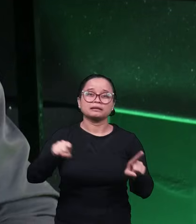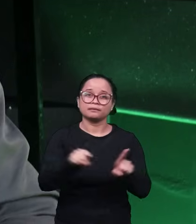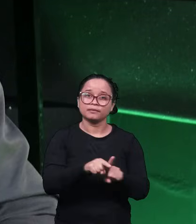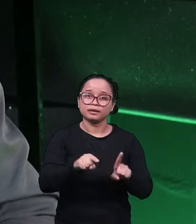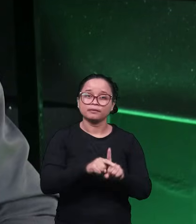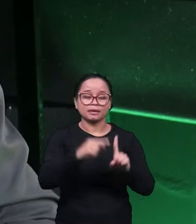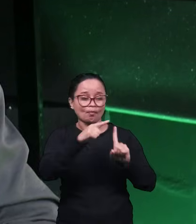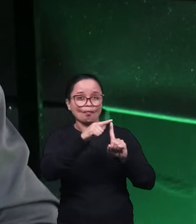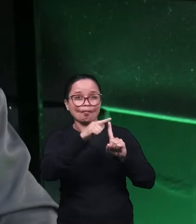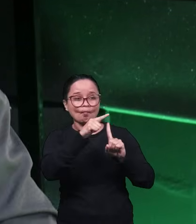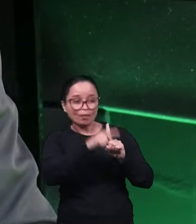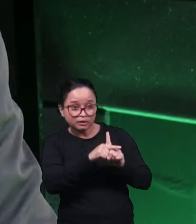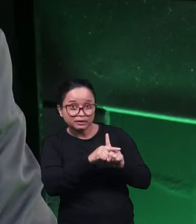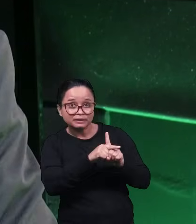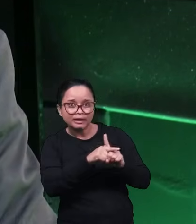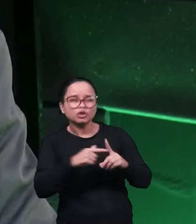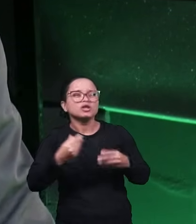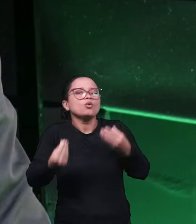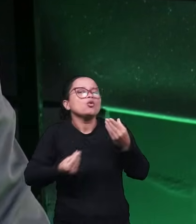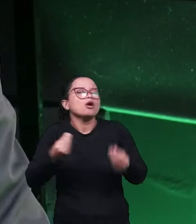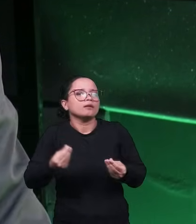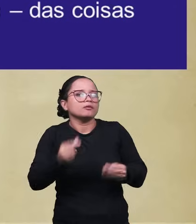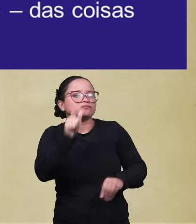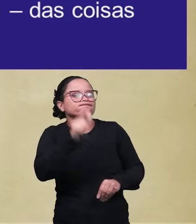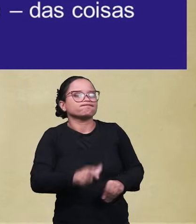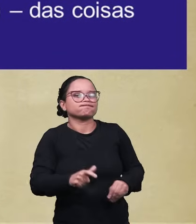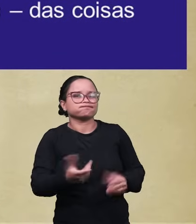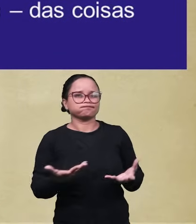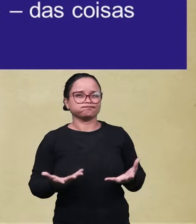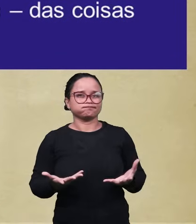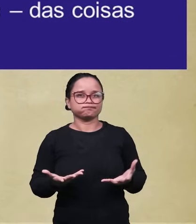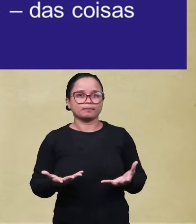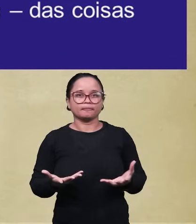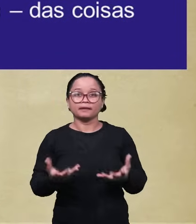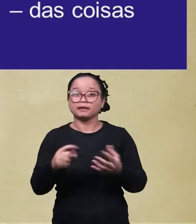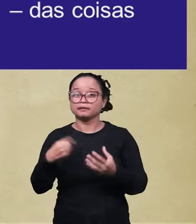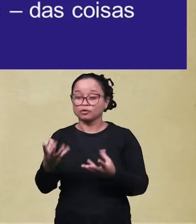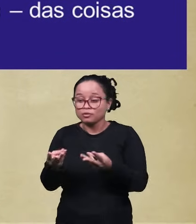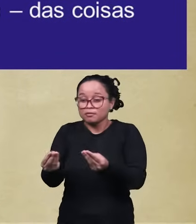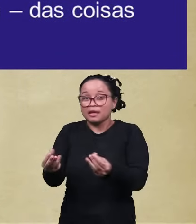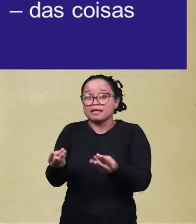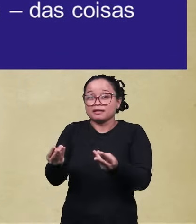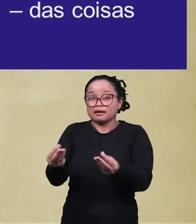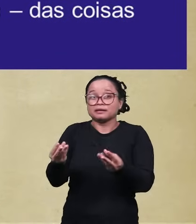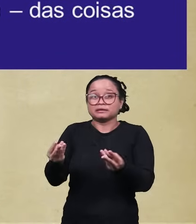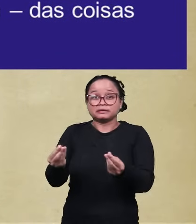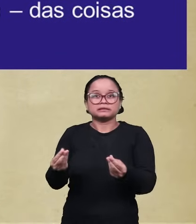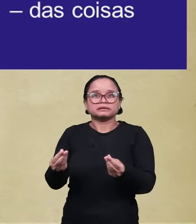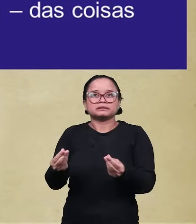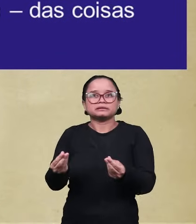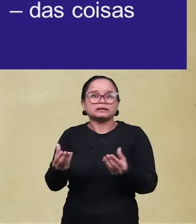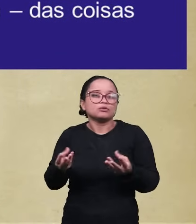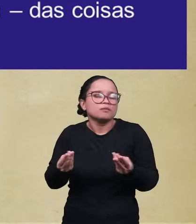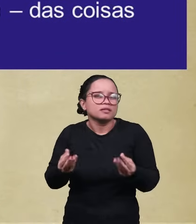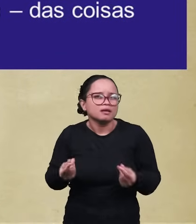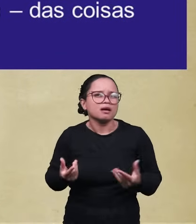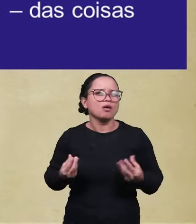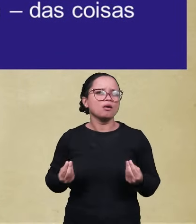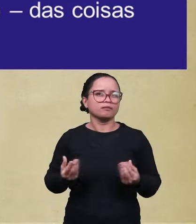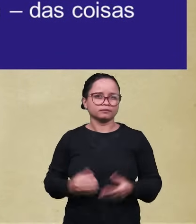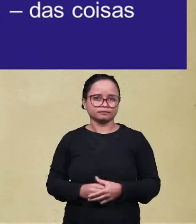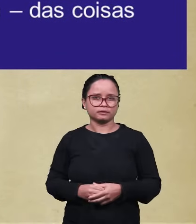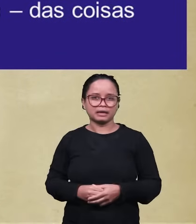fé material. É interessante que nós vamos ver aqui no original, substância, hipostases, né?